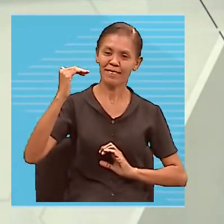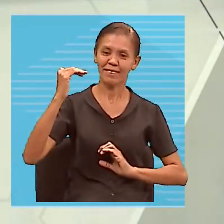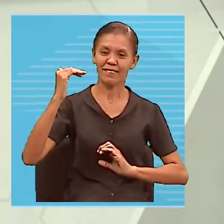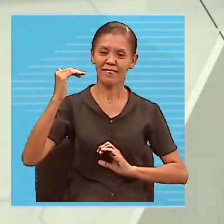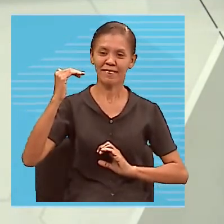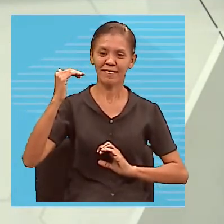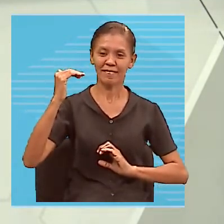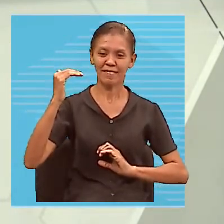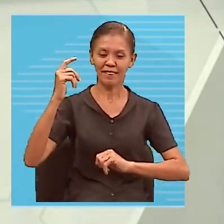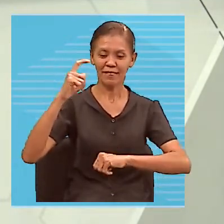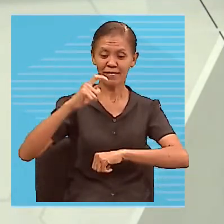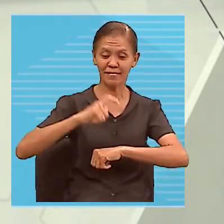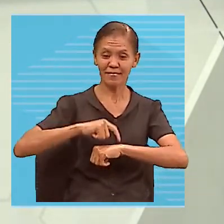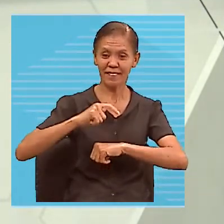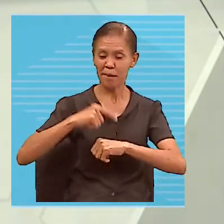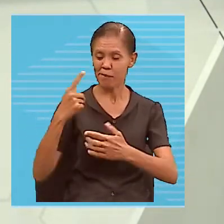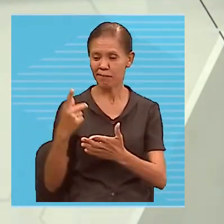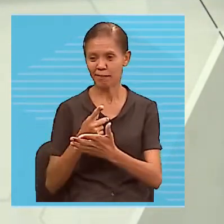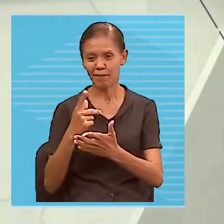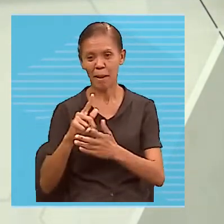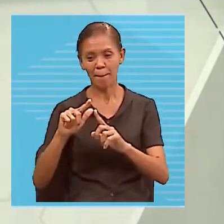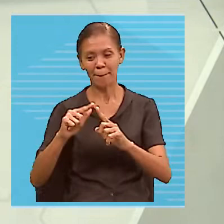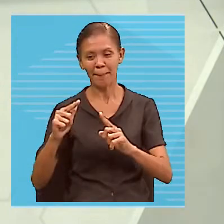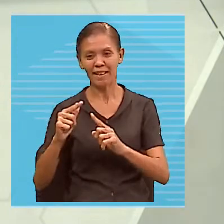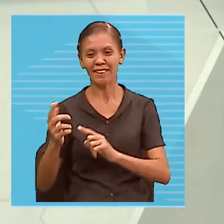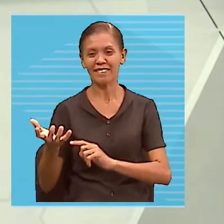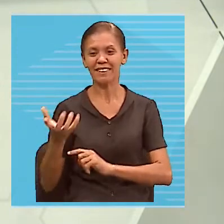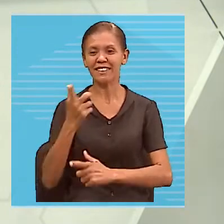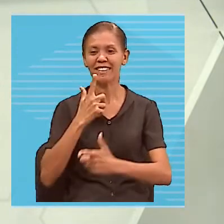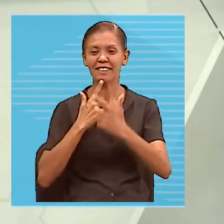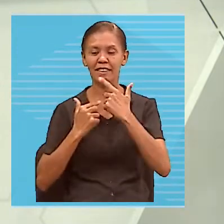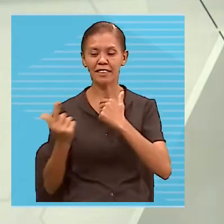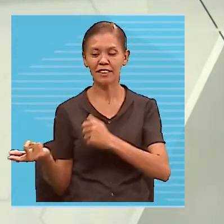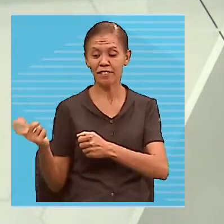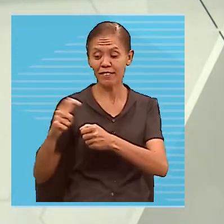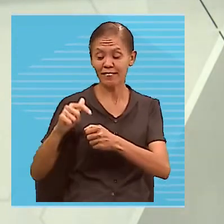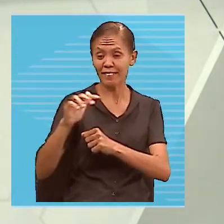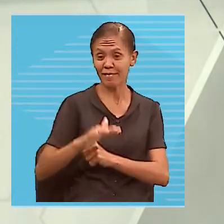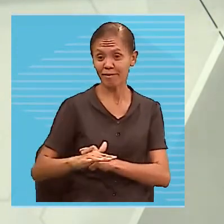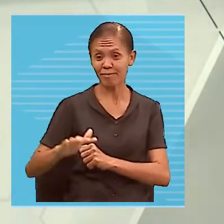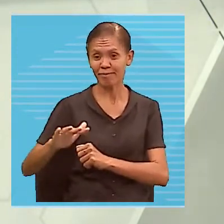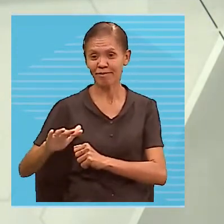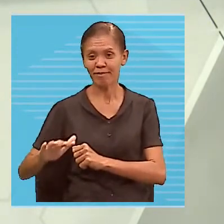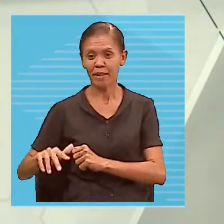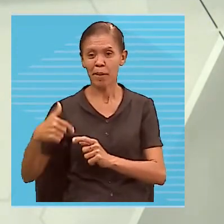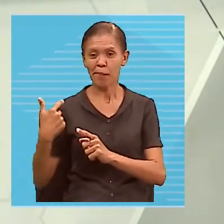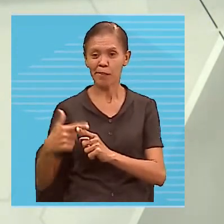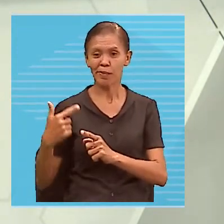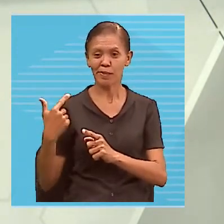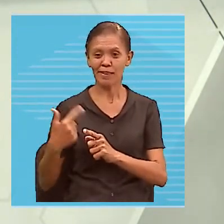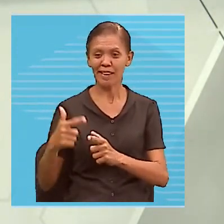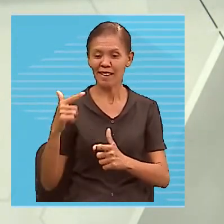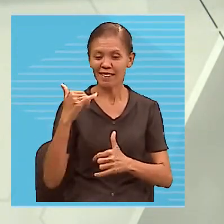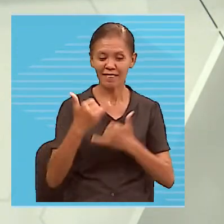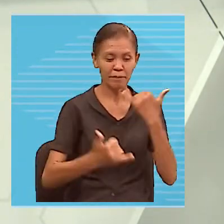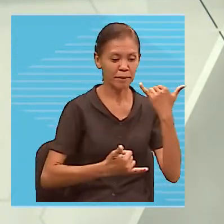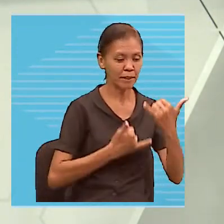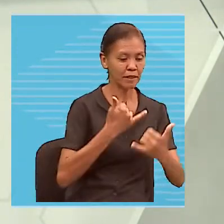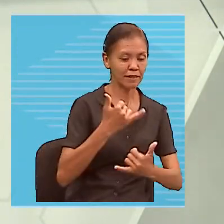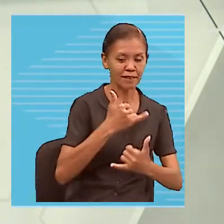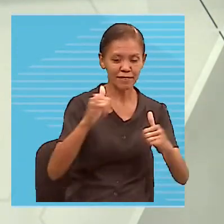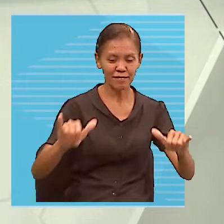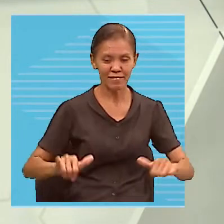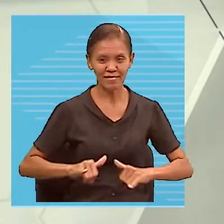crescer, e quando cresce quer voltar do início, porque um joelho